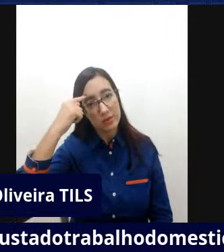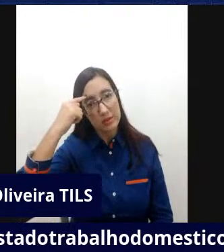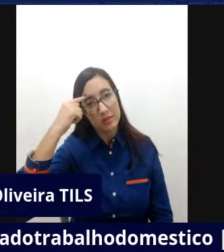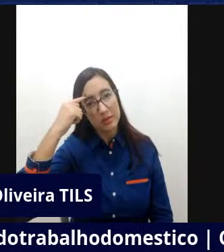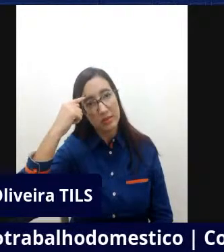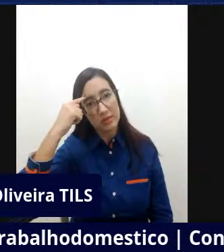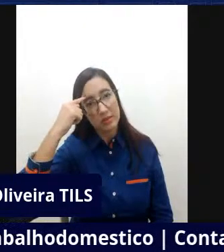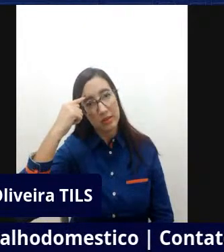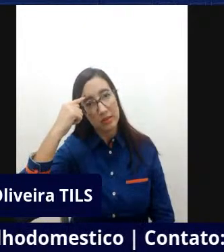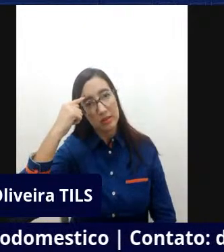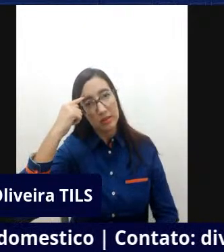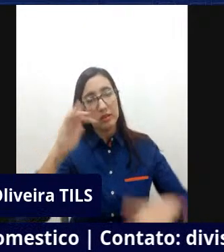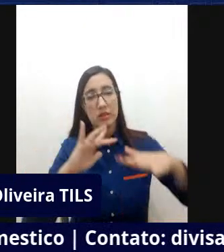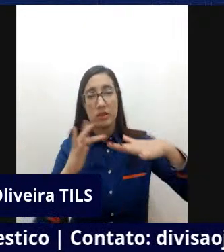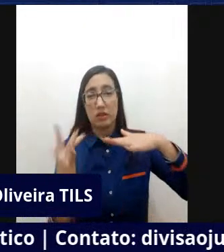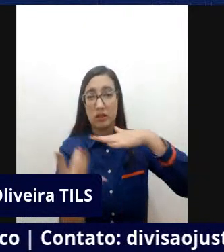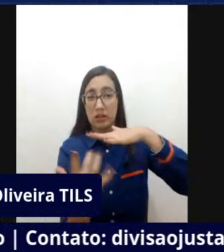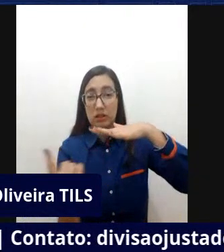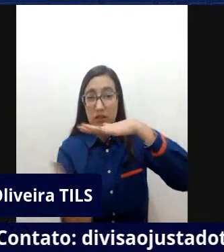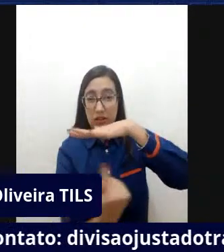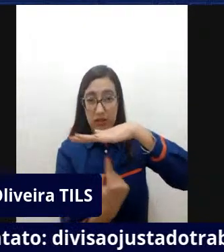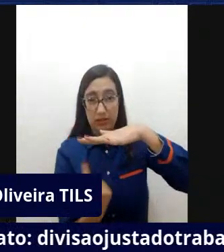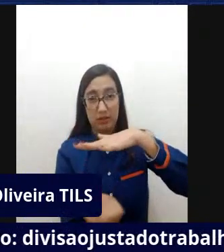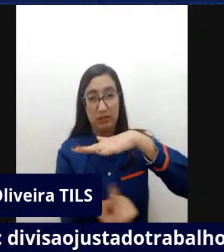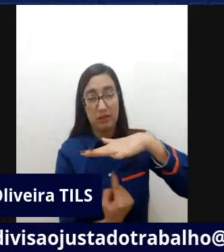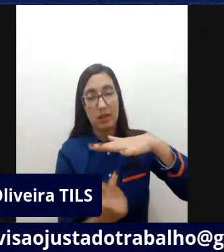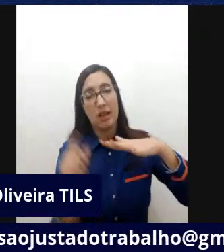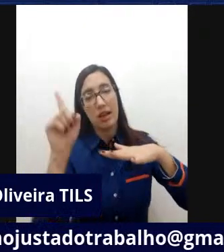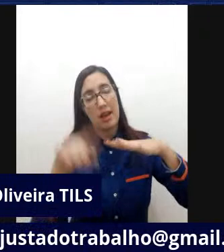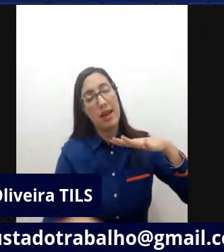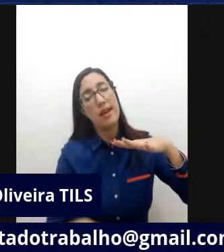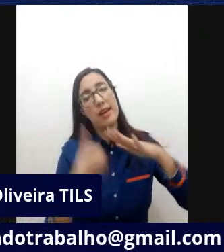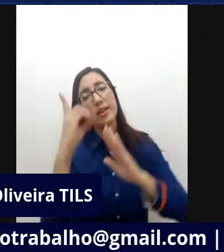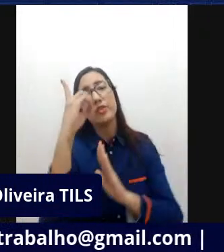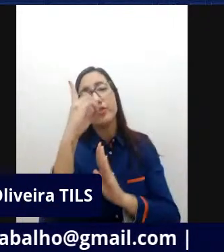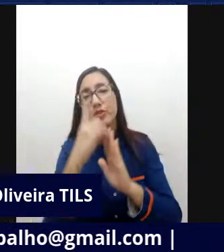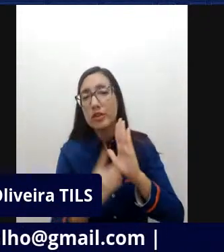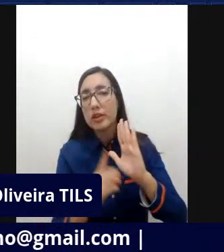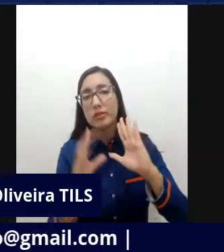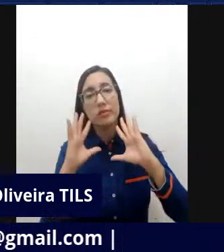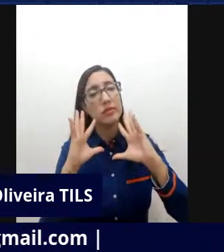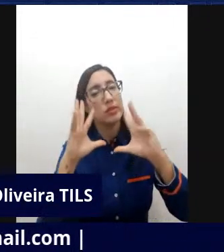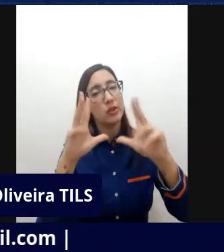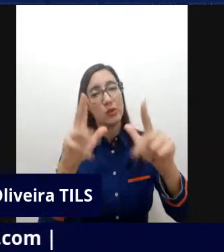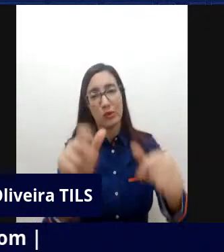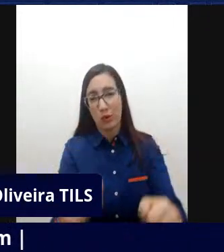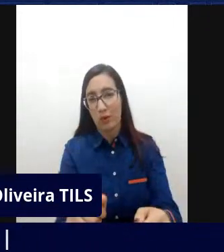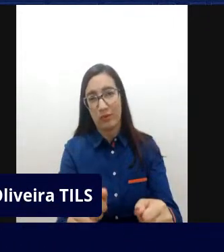privilégio. Quarentena é um direito de todos e todas, com as exceções dos serviços